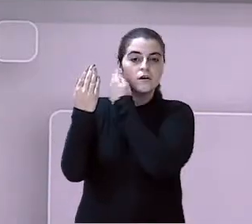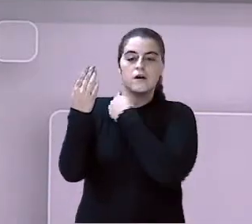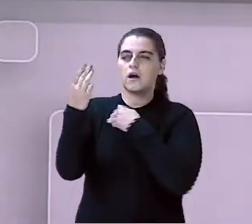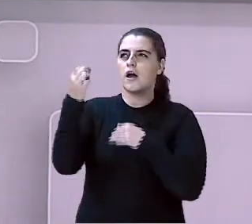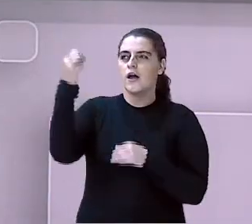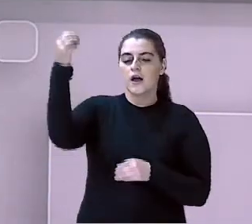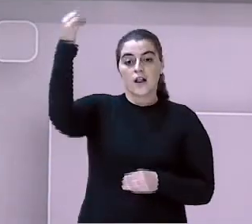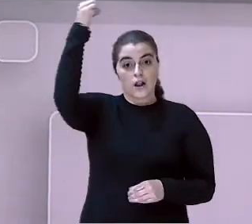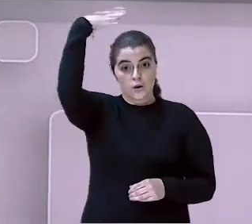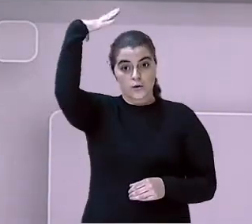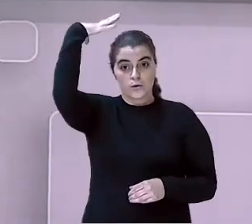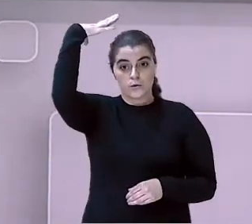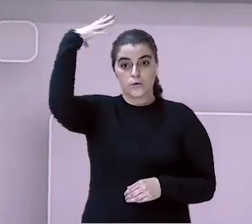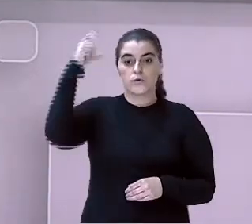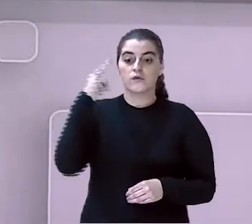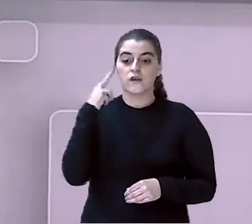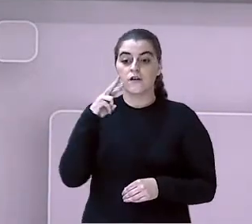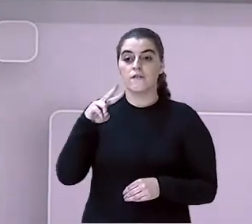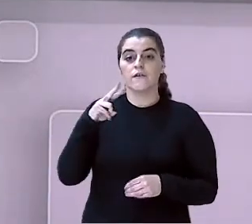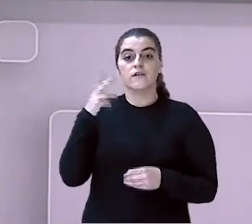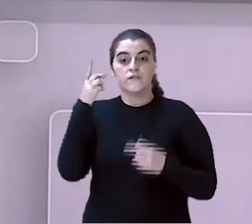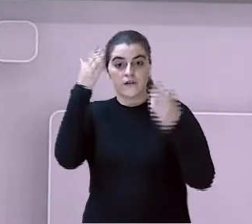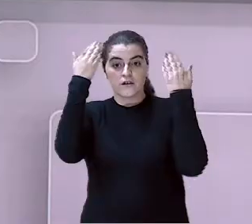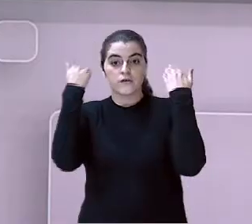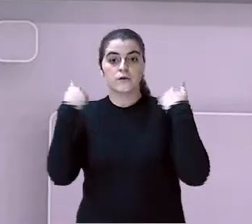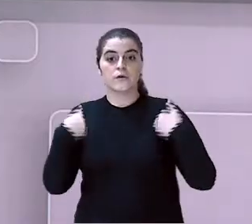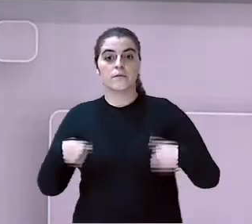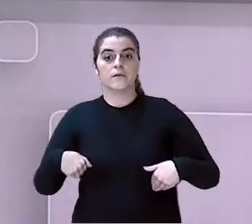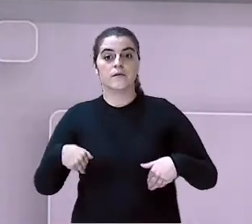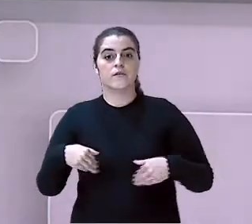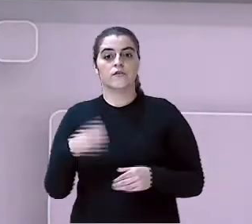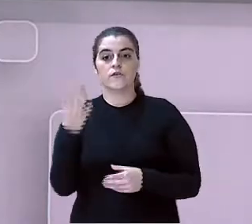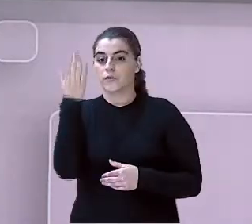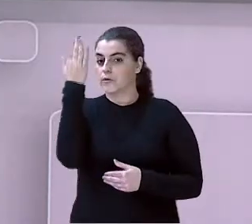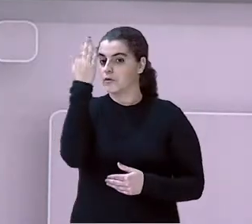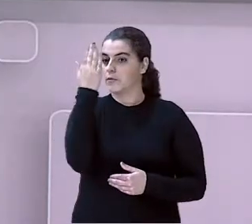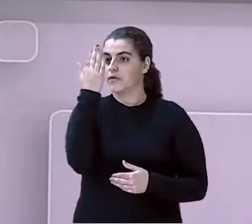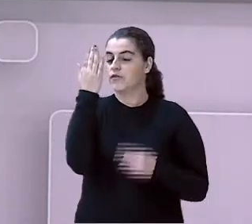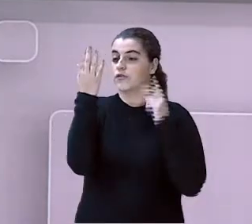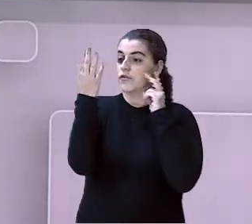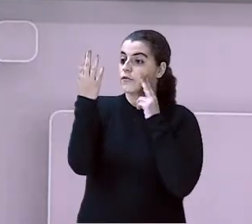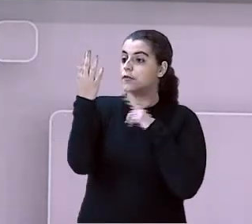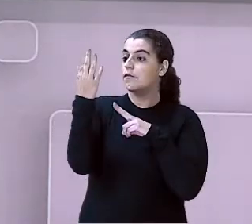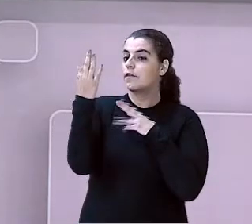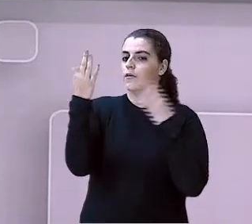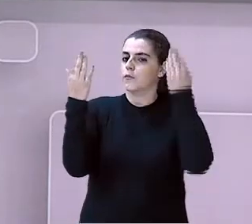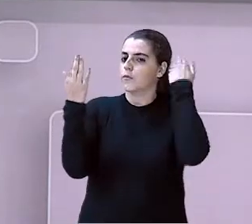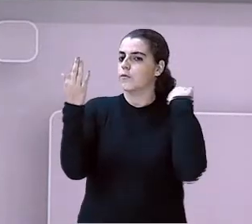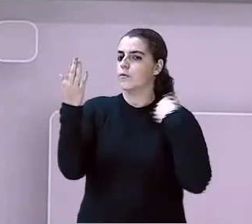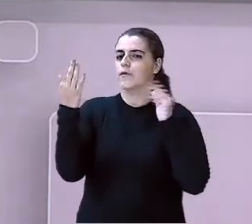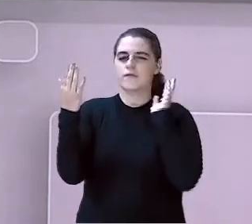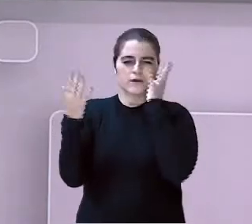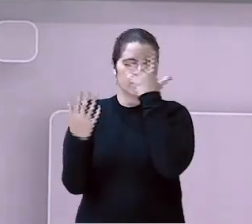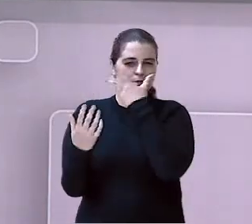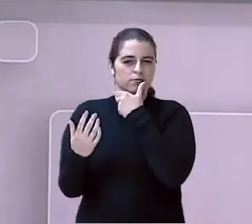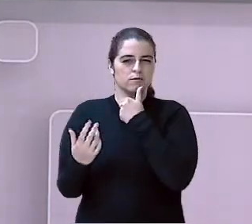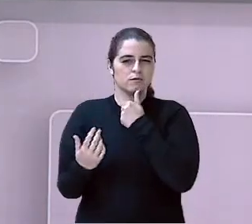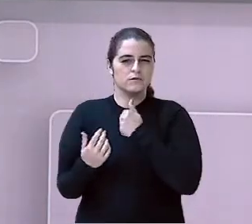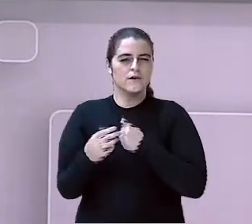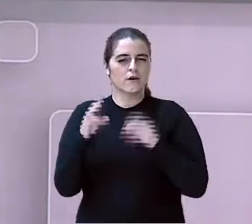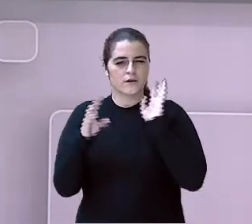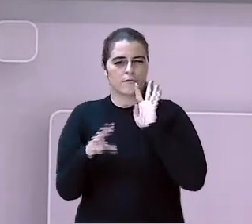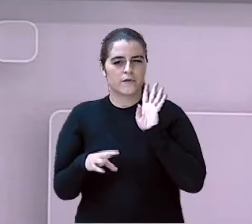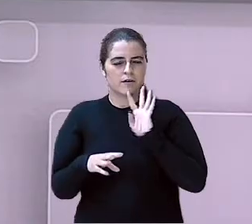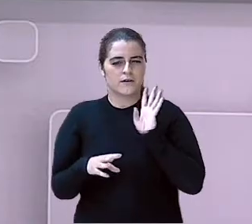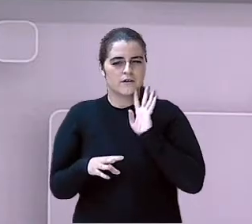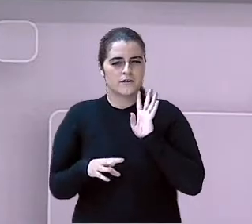luz, ela reflete a sua imagem no espelho. Então, a gente consegue se ver, se arrumar e ficar bem bacana. E olha